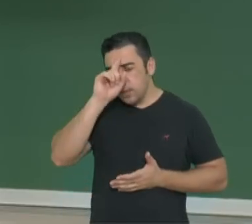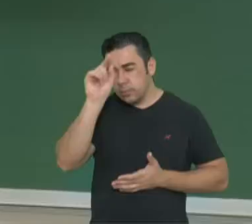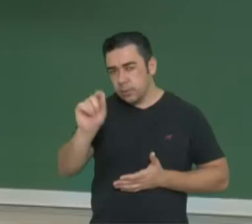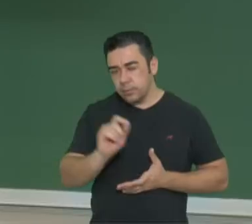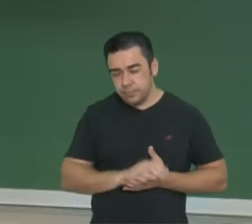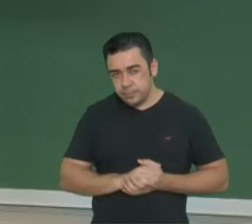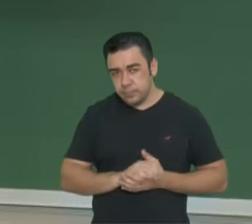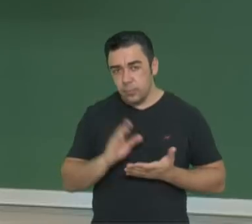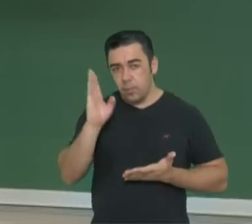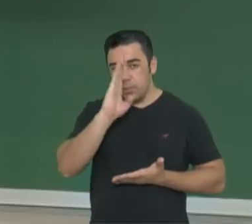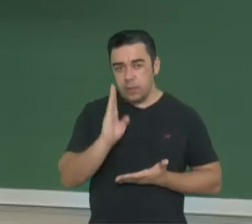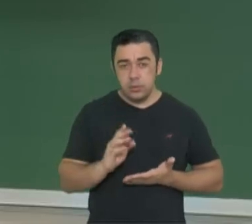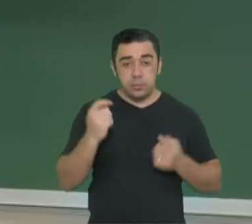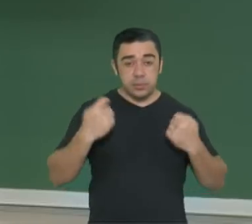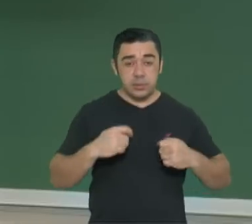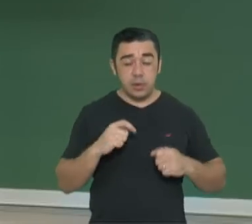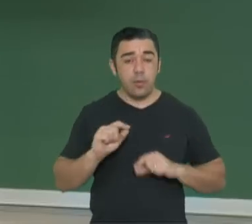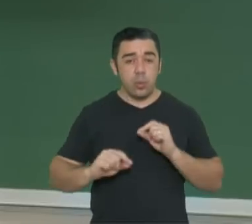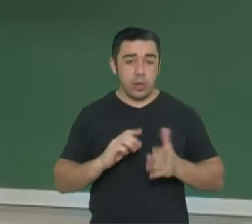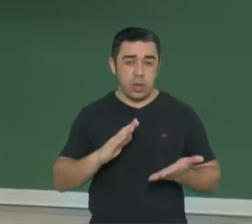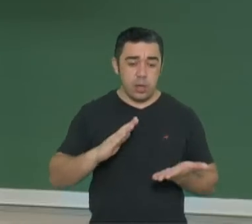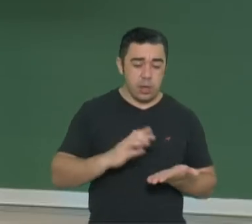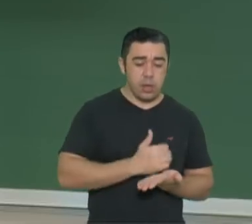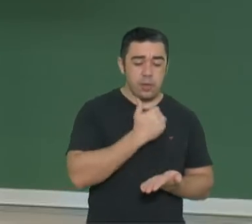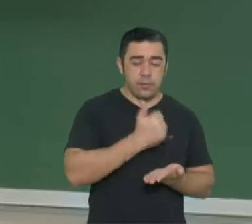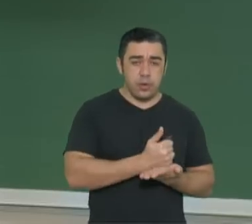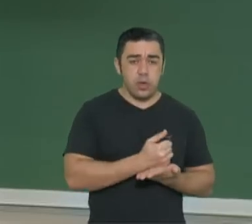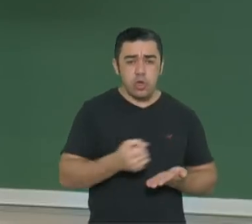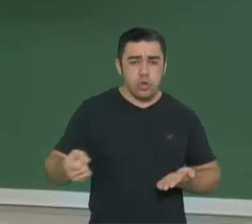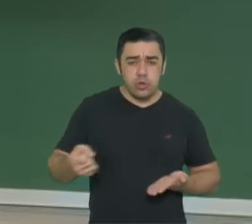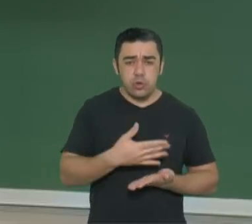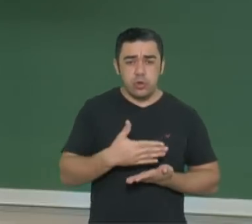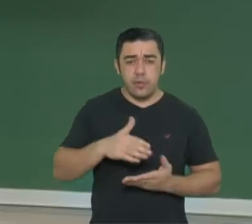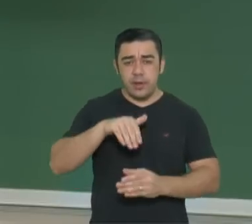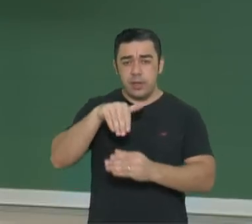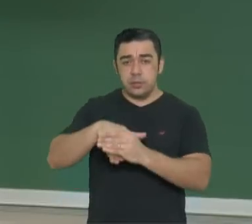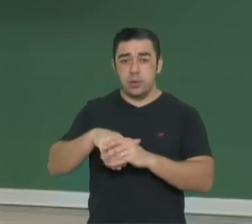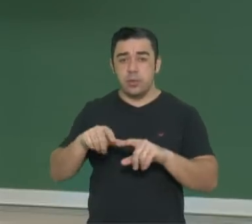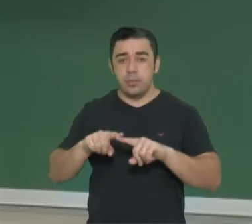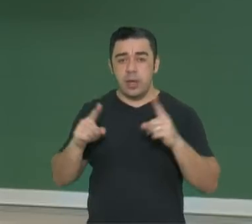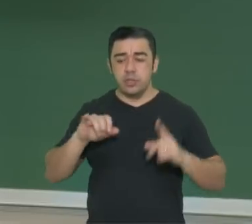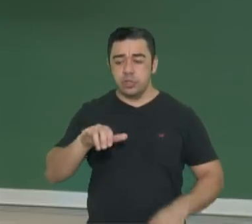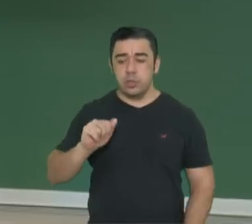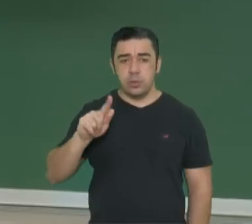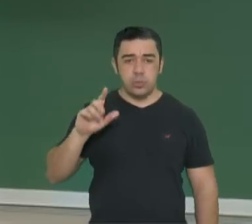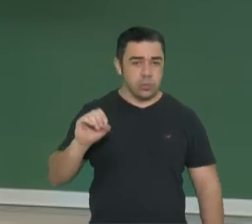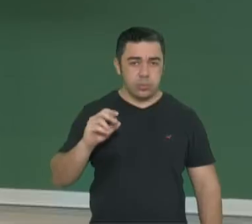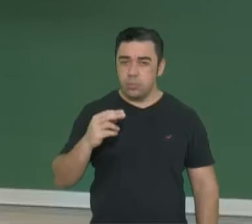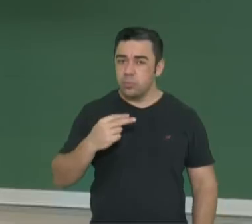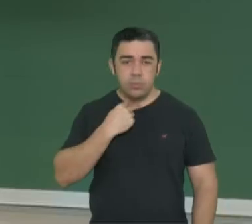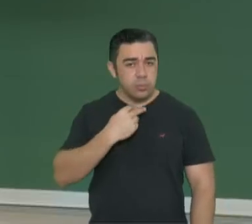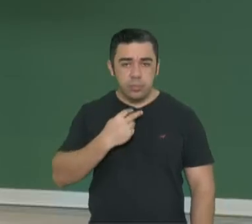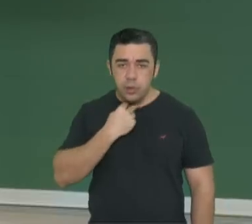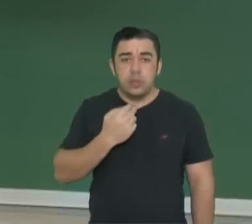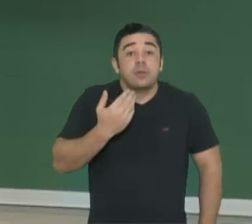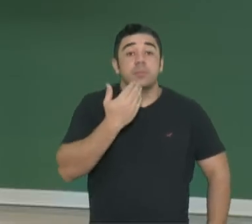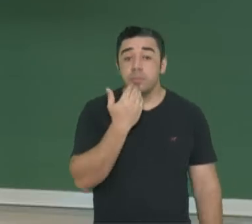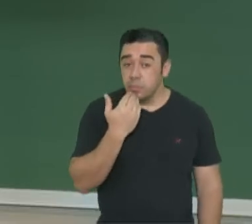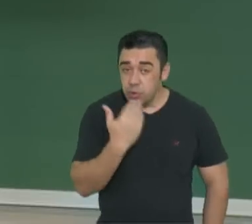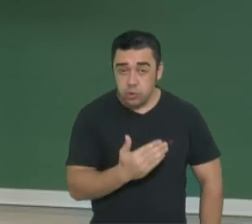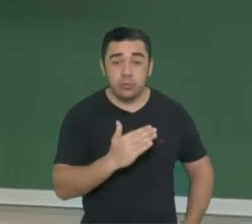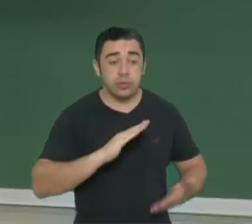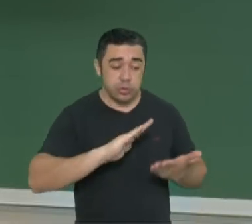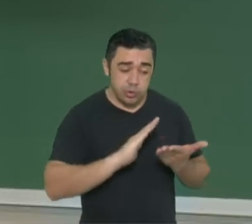Brasil deveria ter uma intervenção para ter novas eleições, mas o Jango não pode. Chegou-se a propor o impeachment